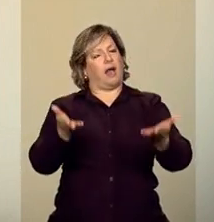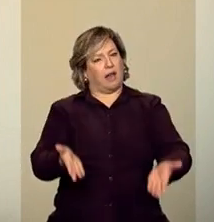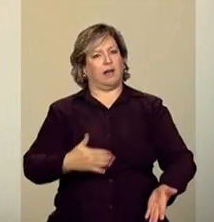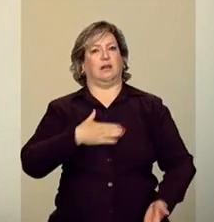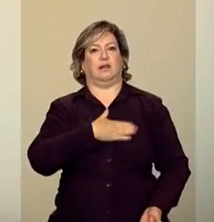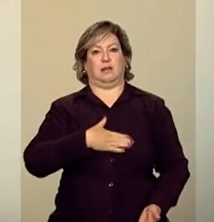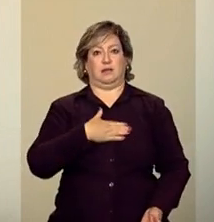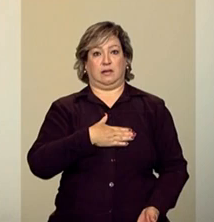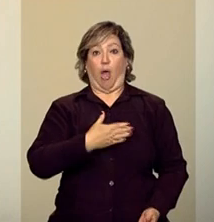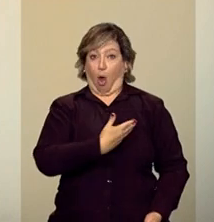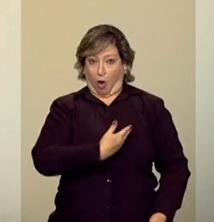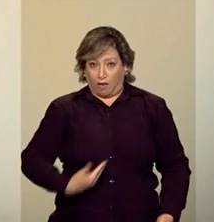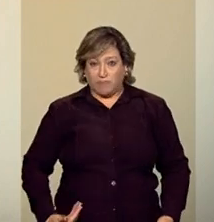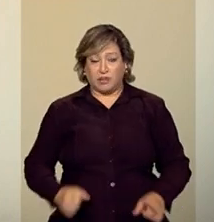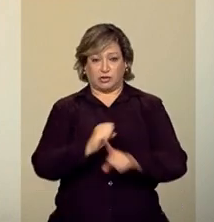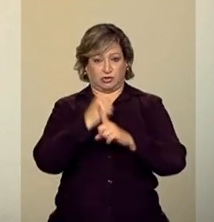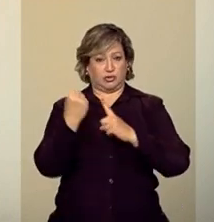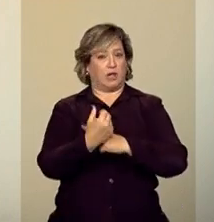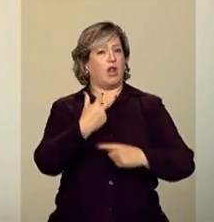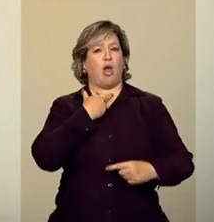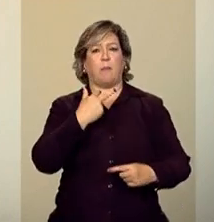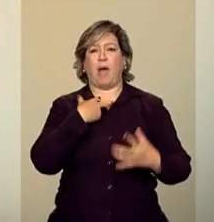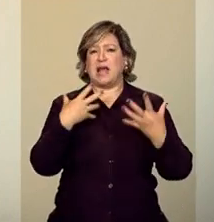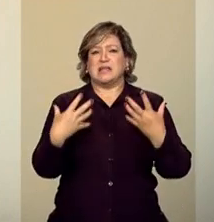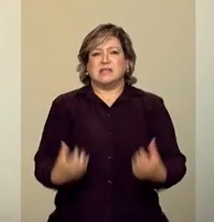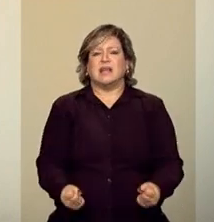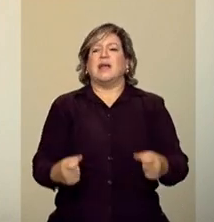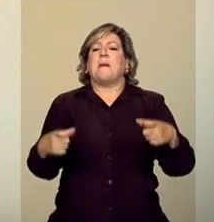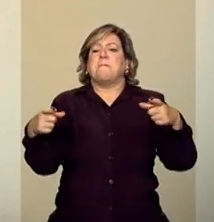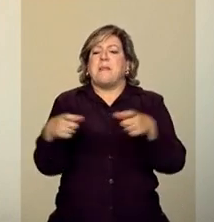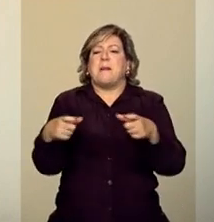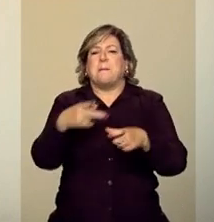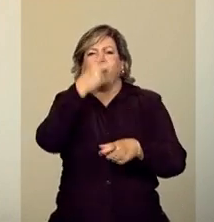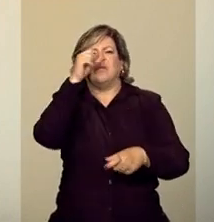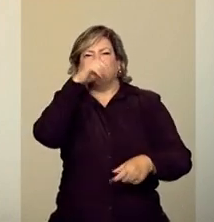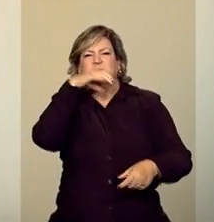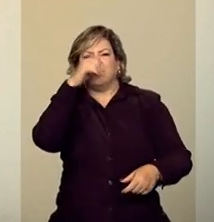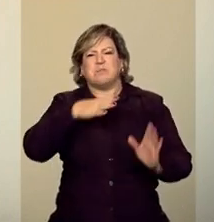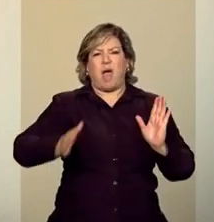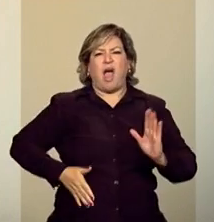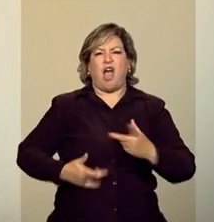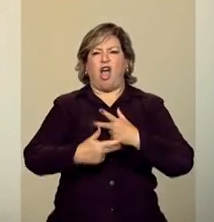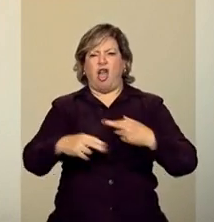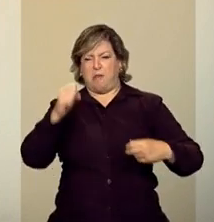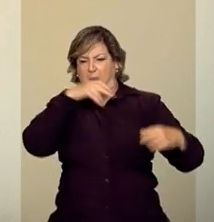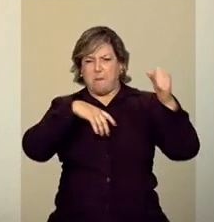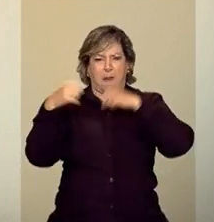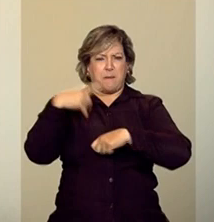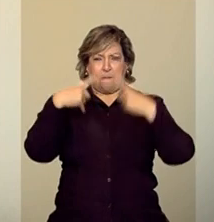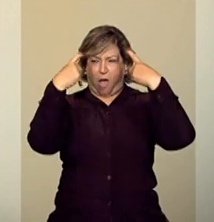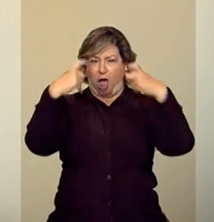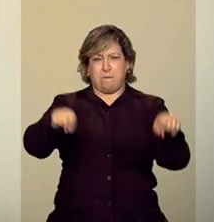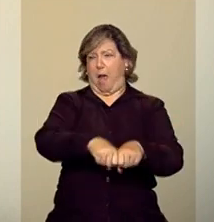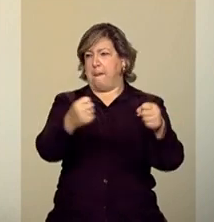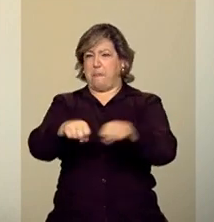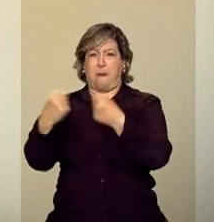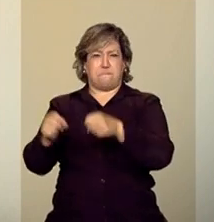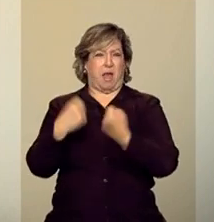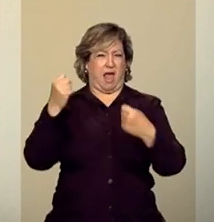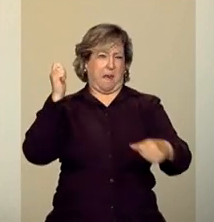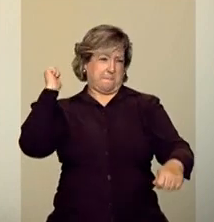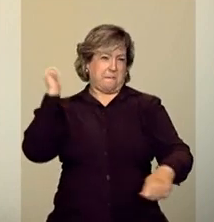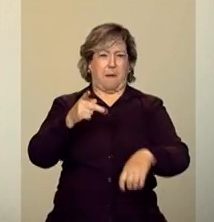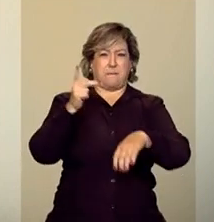sociedade não podem aceitar que uma minoria violenta e autoritária destrua o patrimônio público